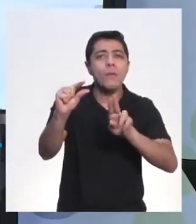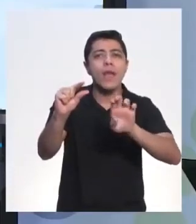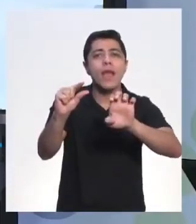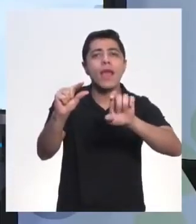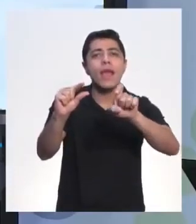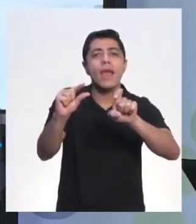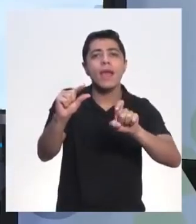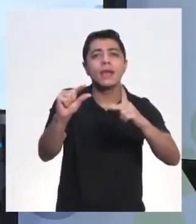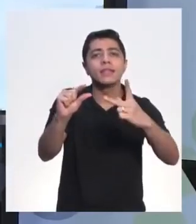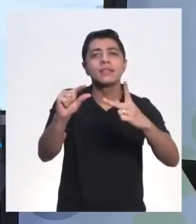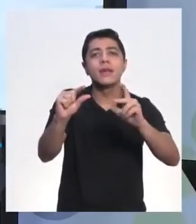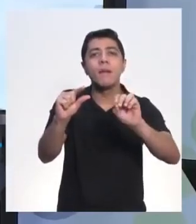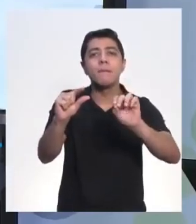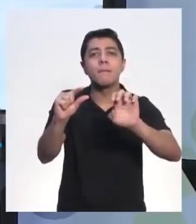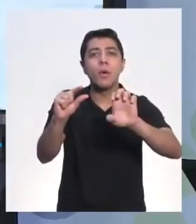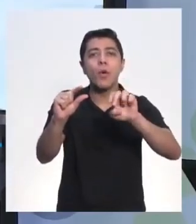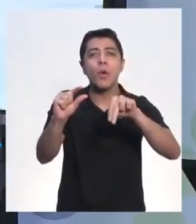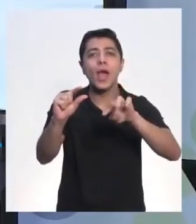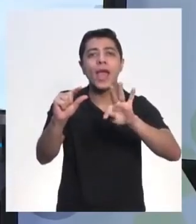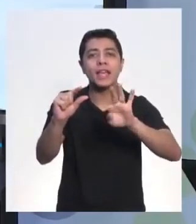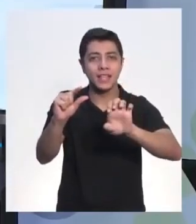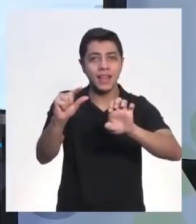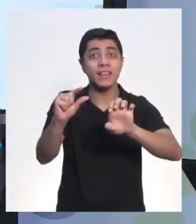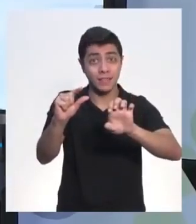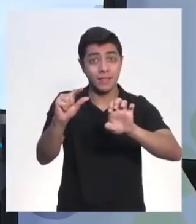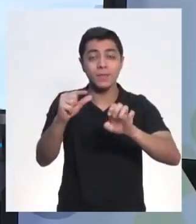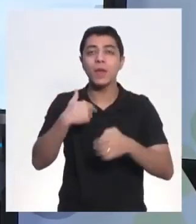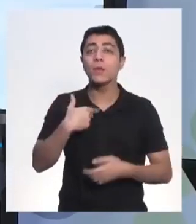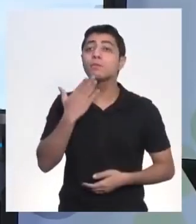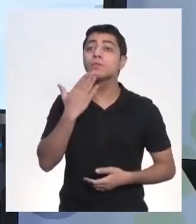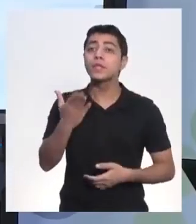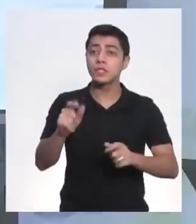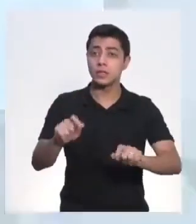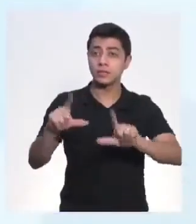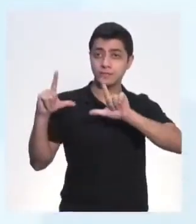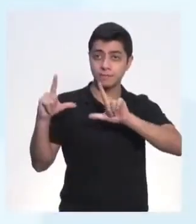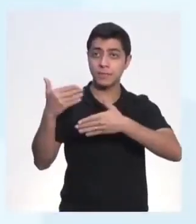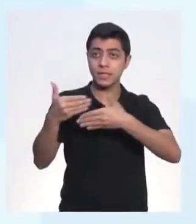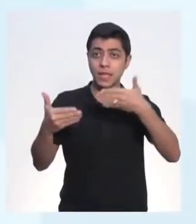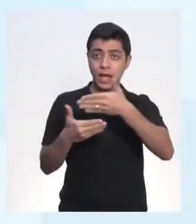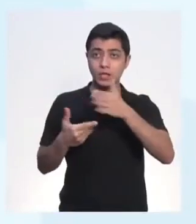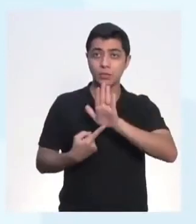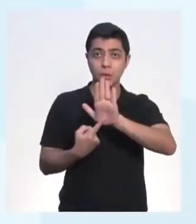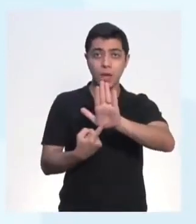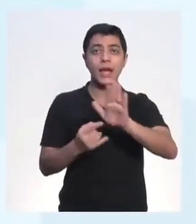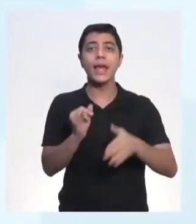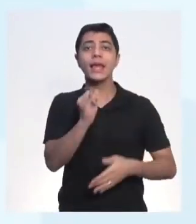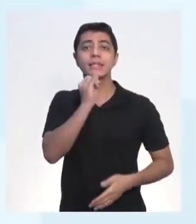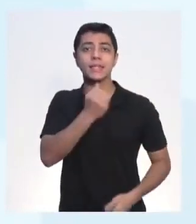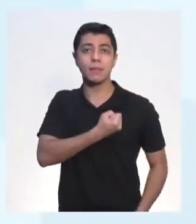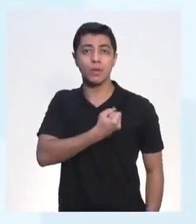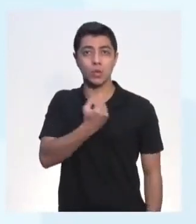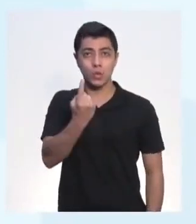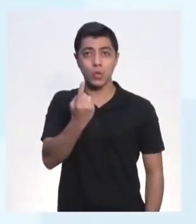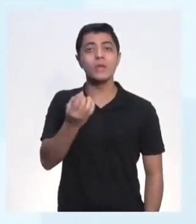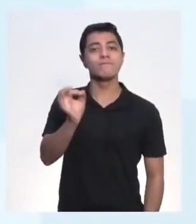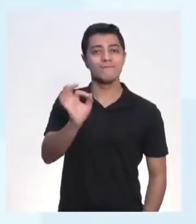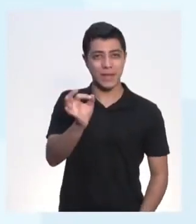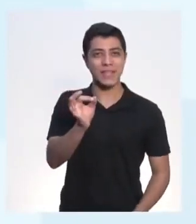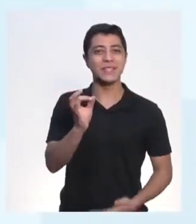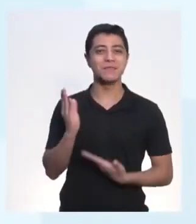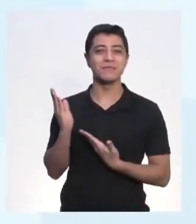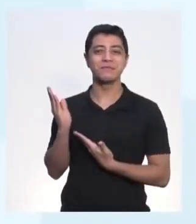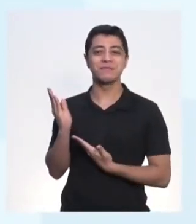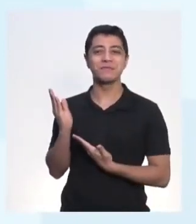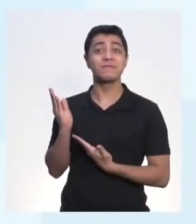com a parte de potência. Vou pedir para vocês colocarem o slide para eles darem uma olhadinha do exemplo 1. Isso mesmo. A gente vai relembrar como